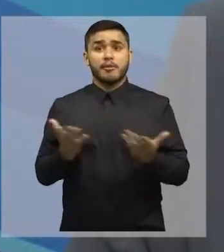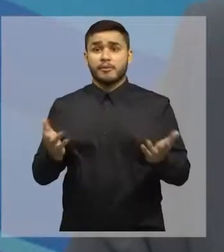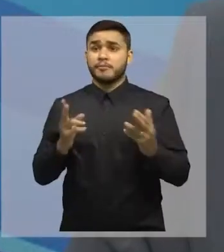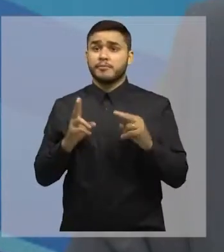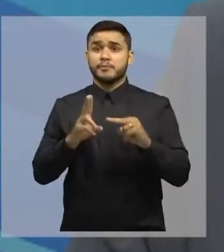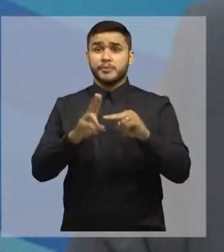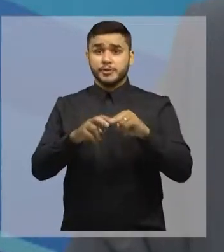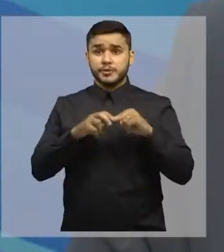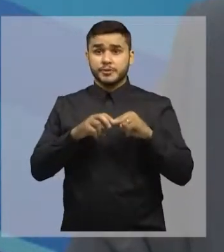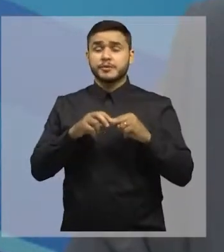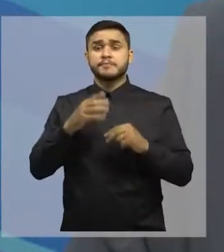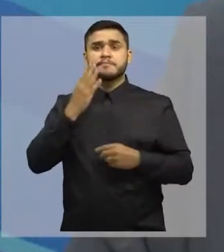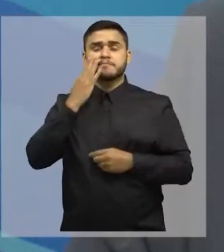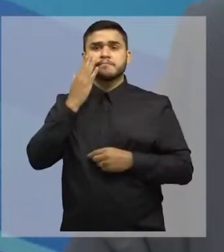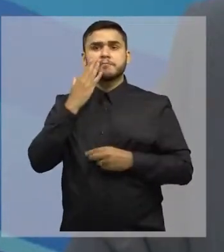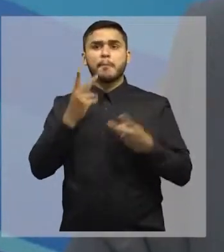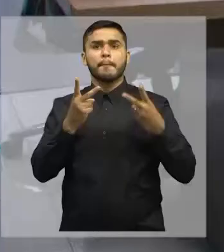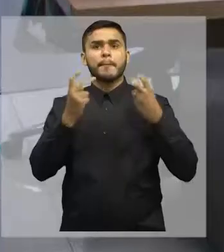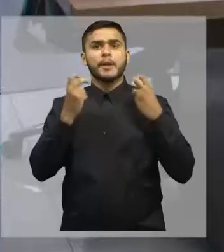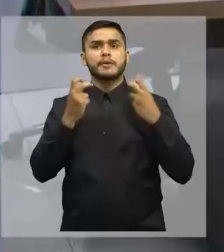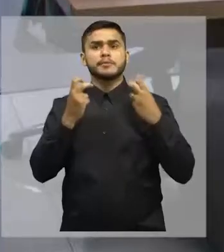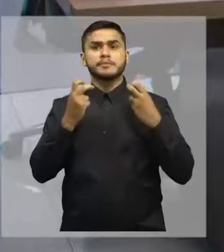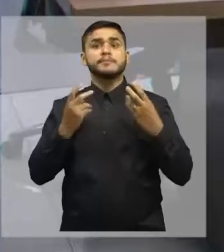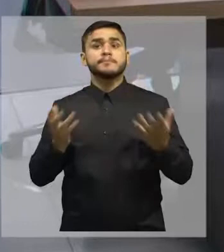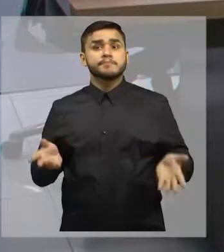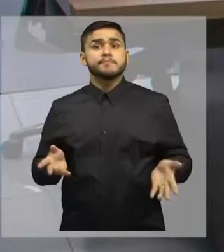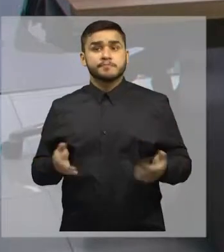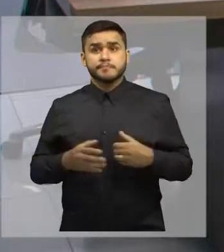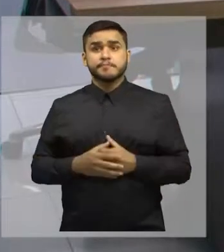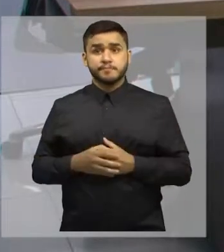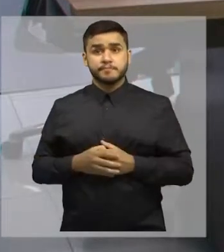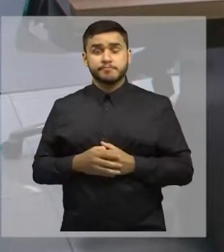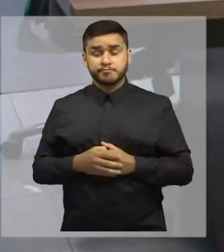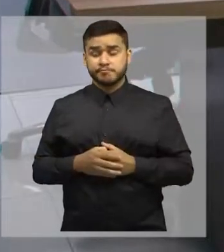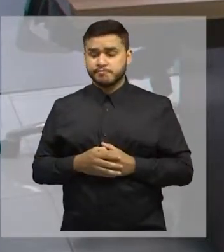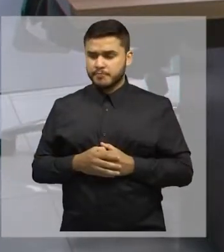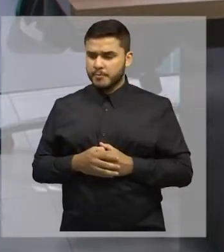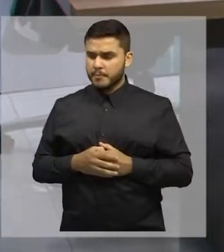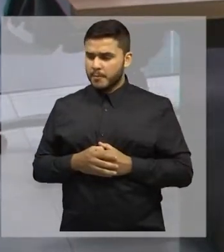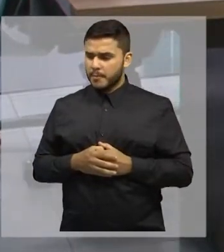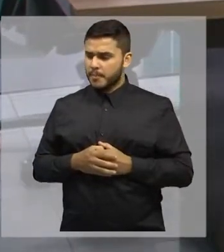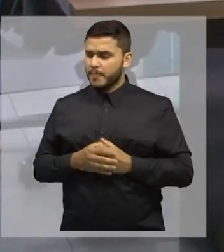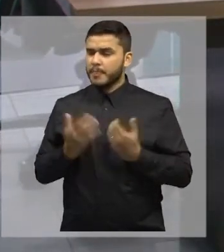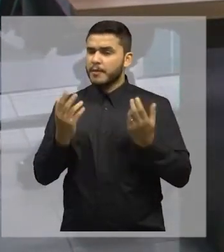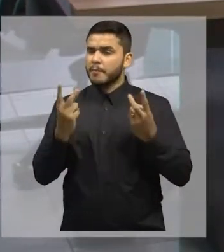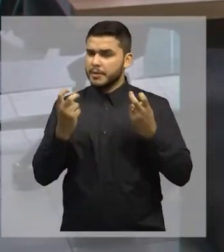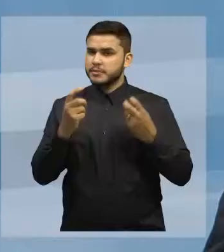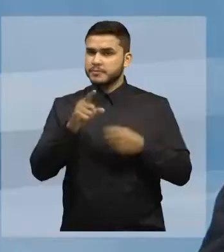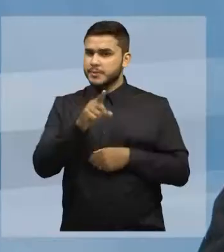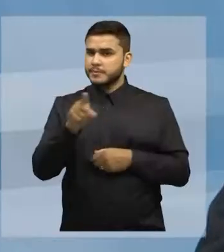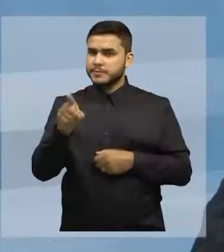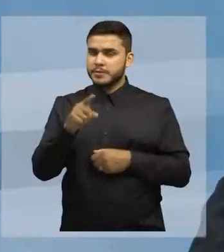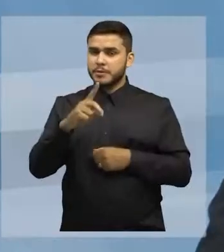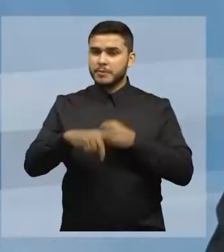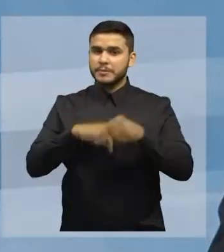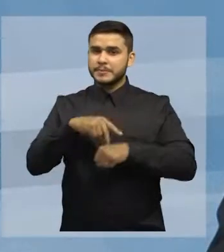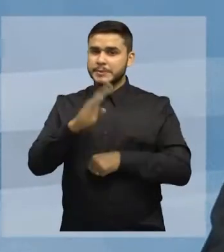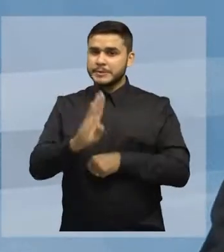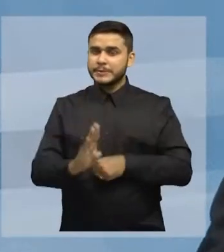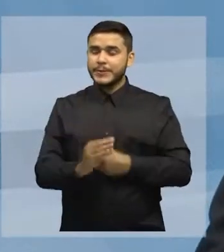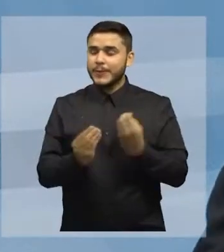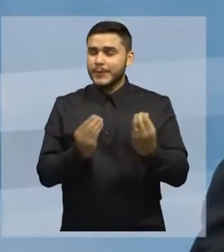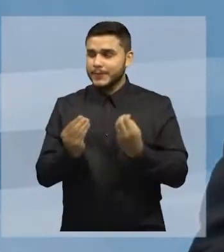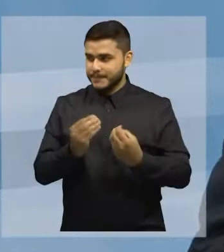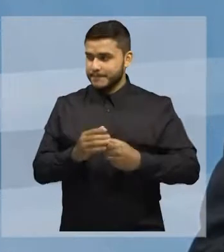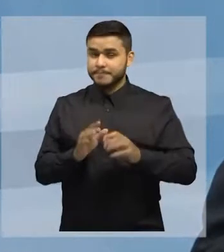a isso, mas até por exclusão do que está aí no país. Quando voltarmos no próximo bloco, vamos então